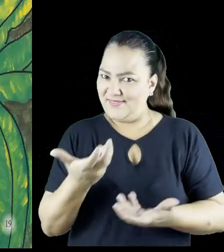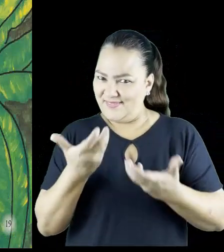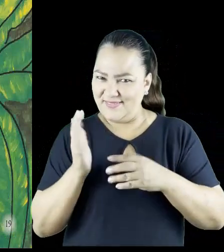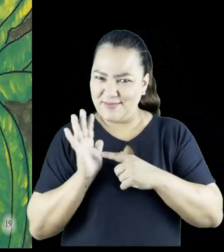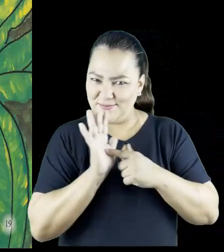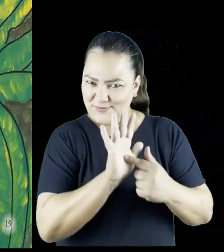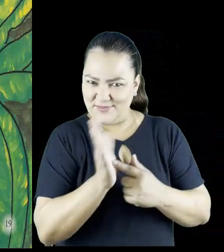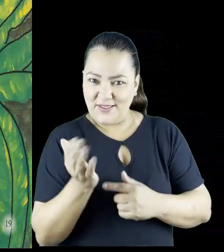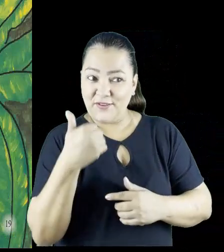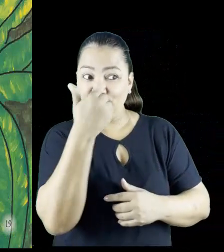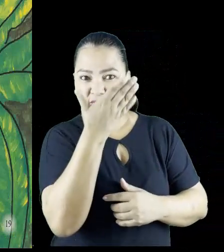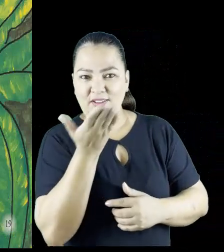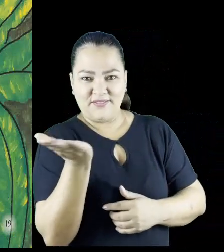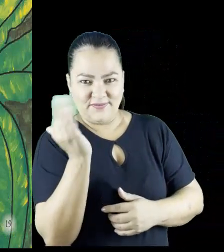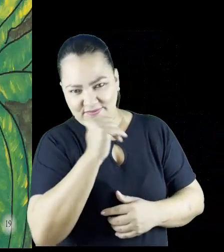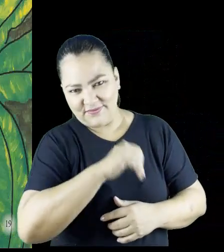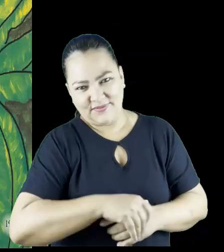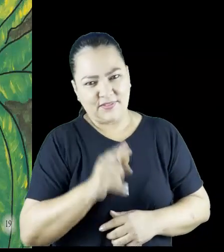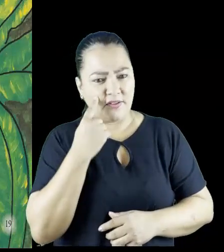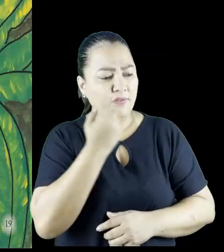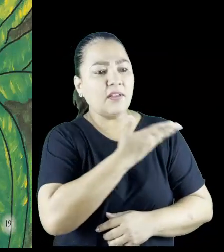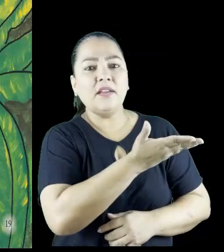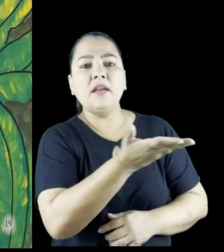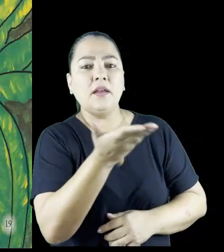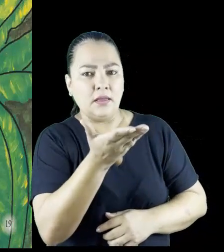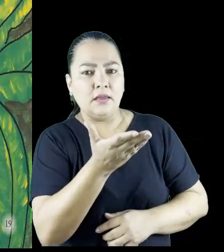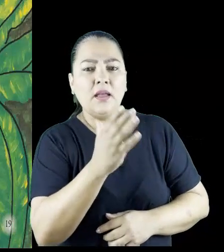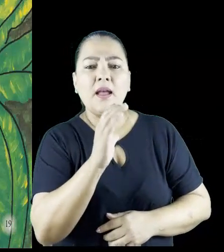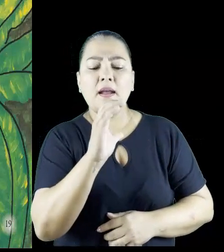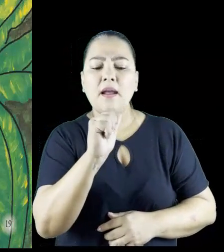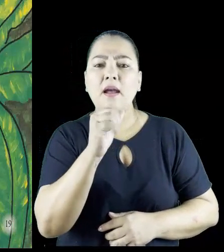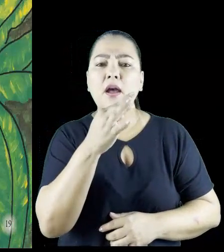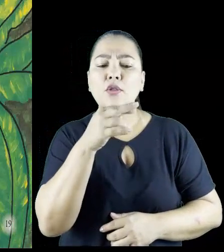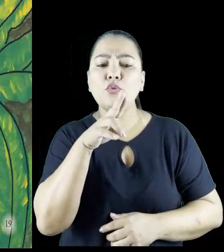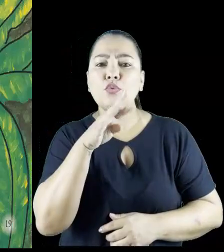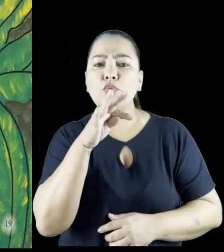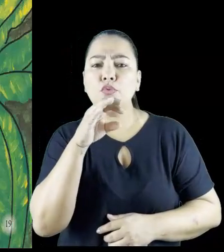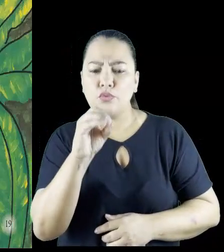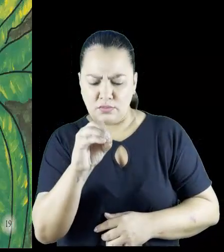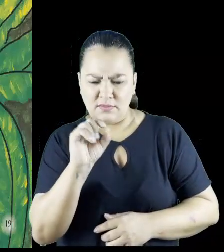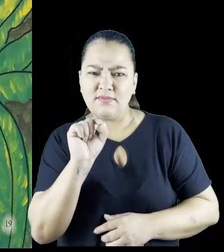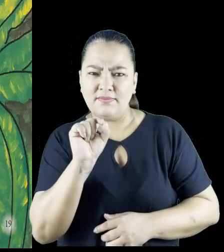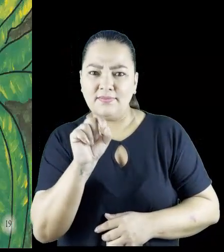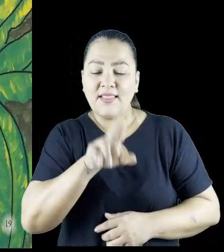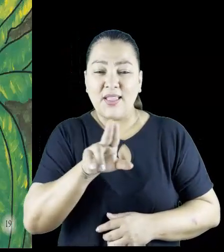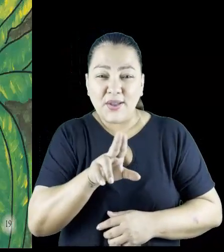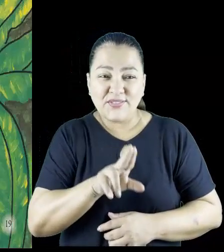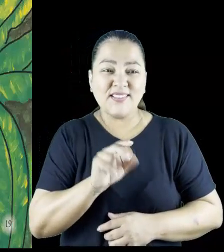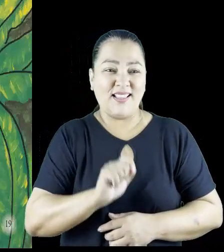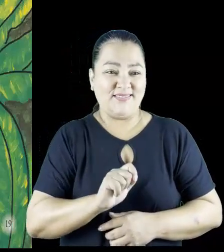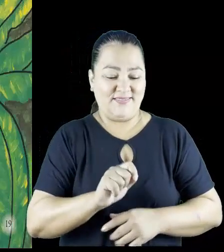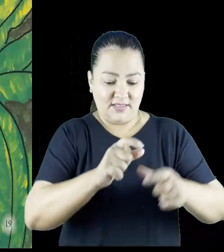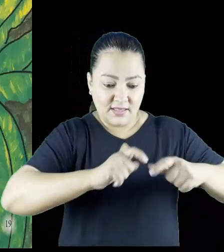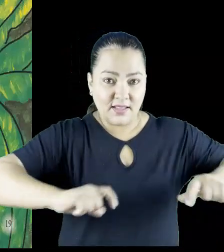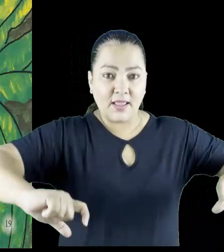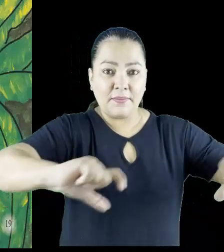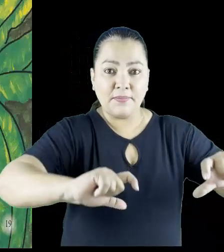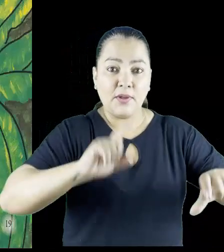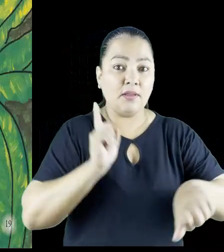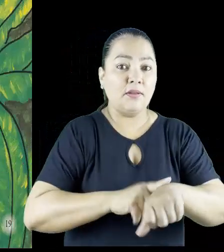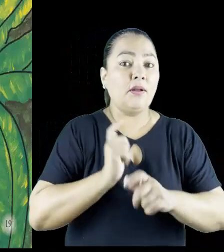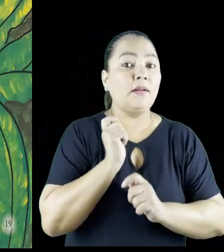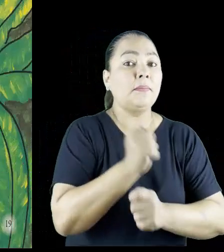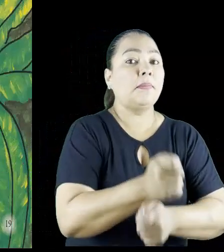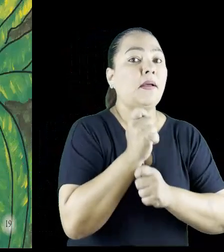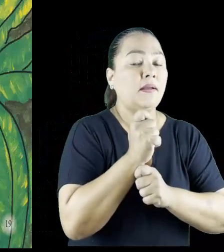Agora vem comigo que eu quero mostrar uma coisa lá fora pra vocês. Vocês estão vendo isso aqui? É um catuto. Esse catuto era usado no lugar da boia, na pesca do